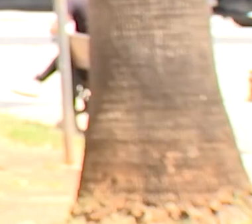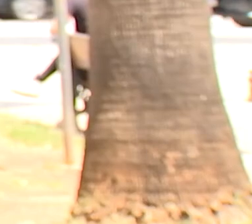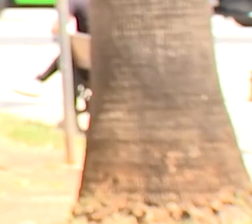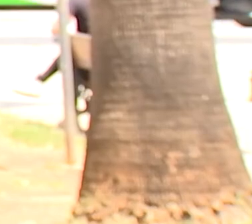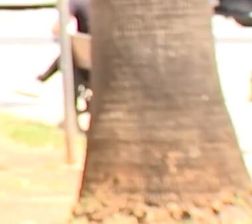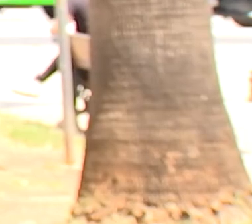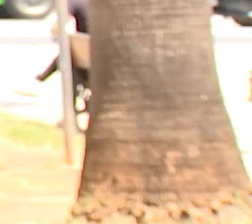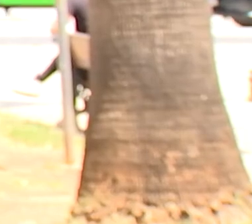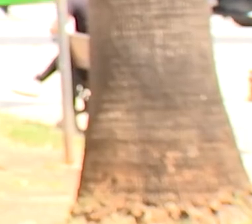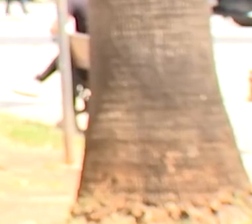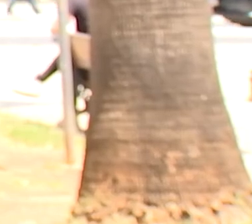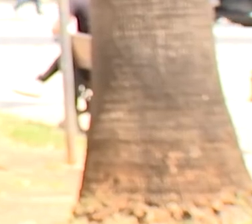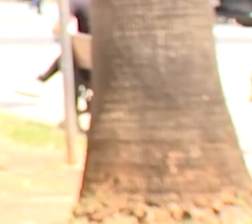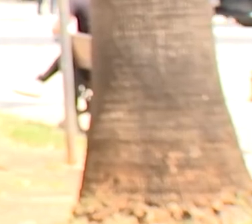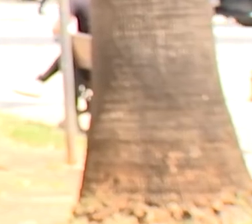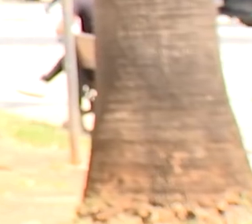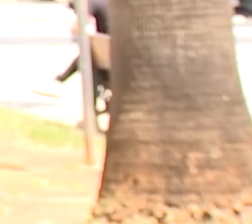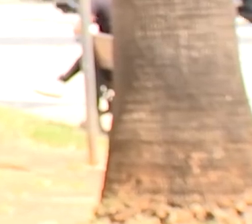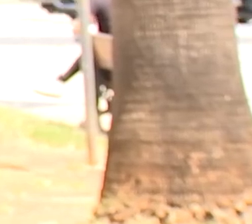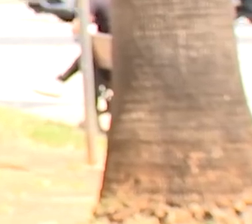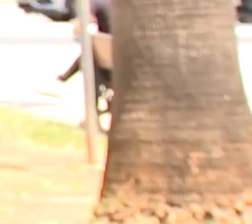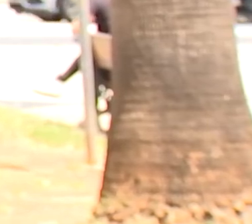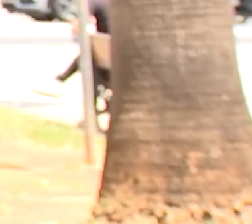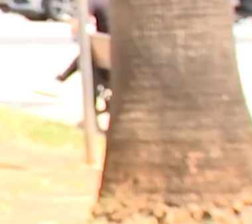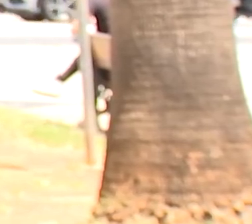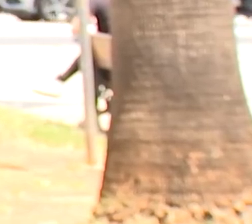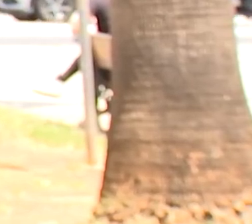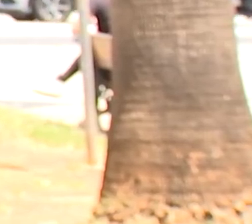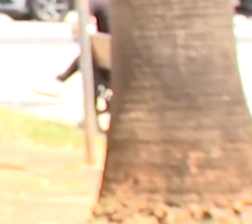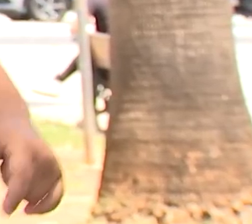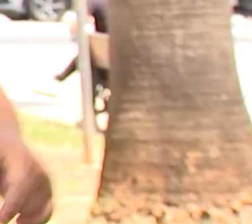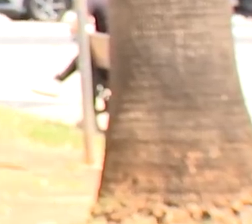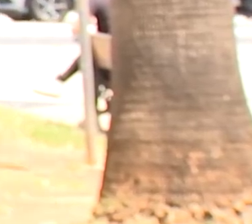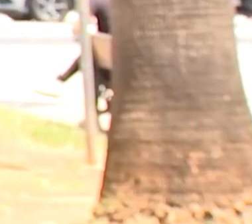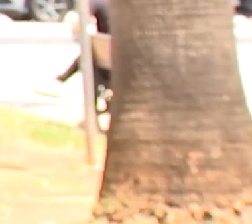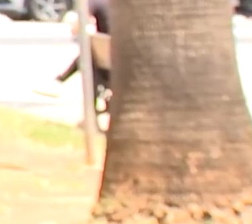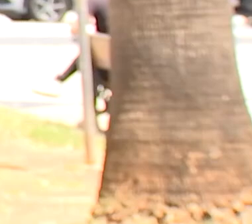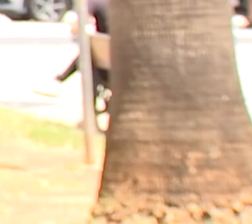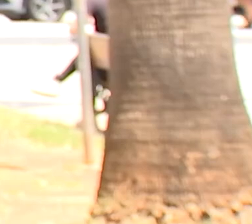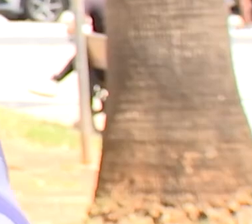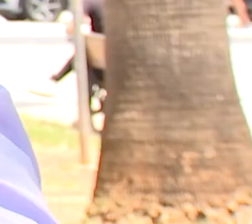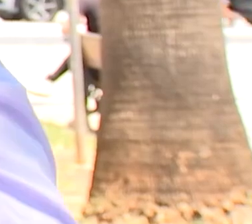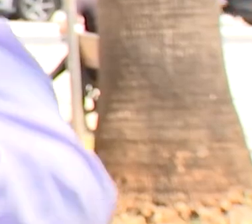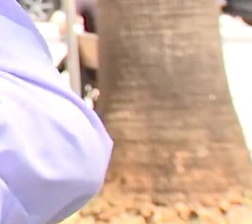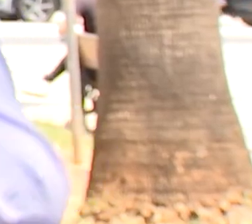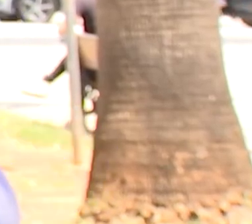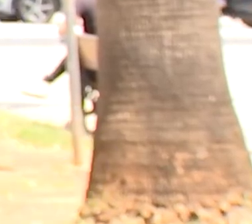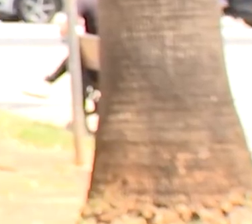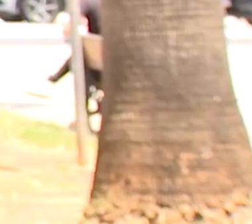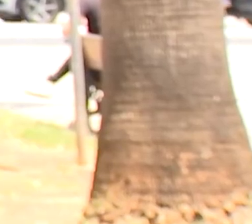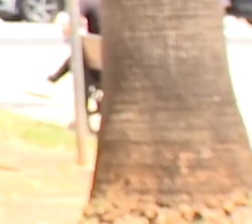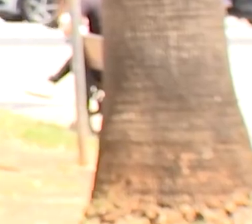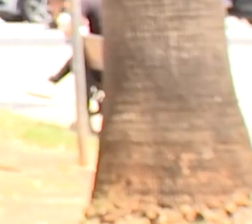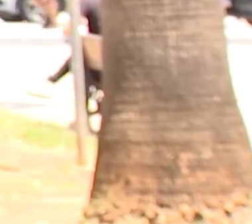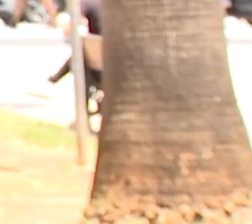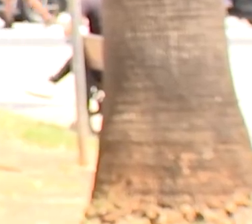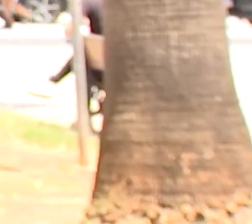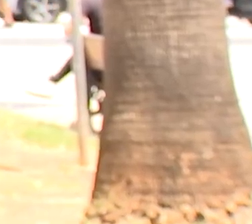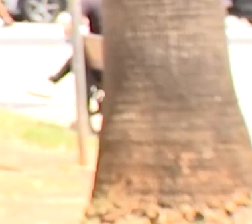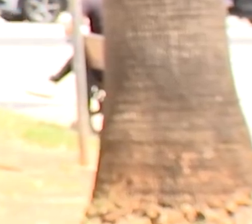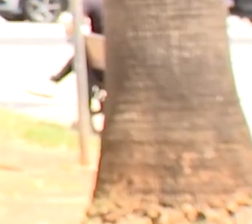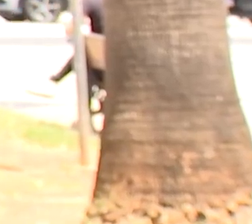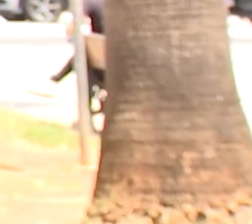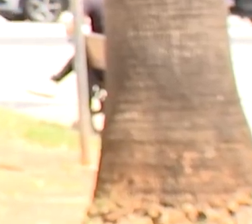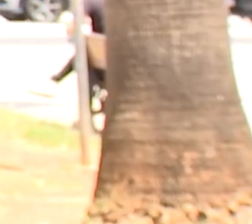gente tocou muito essas coisas pra fora, pra vida fora. Mas é Raul mesmo, entendeu? É uma nostalgia ouvir o Raul, ele te joga lá pro passado, pra